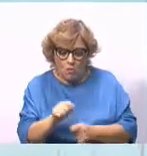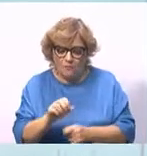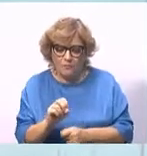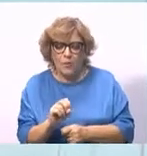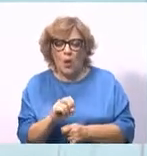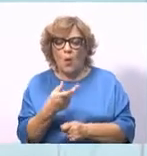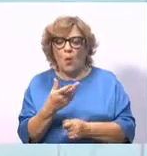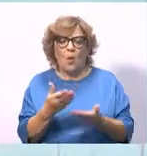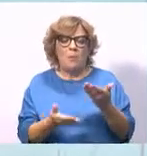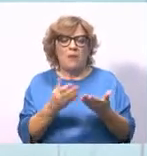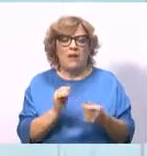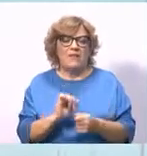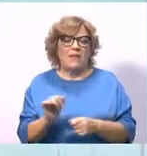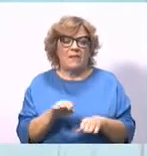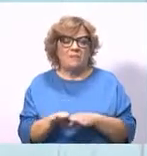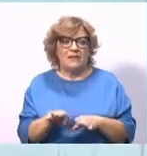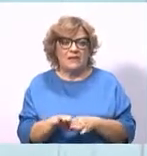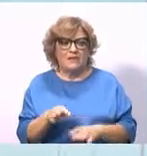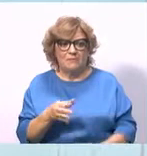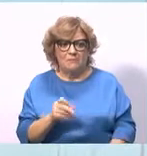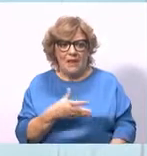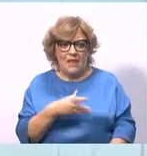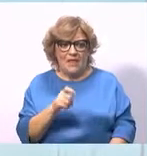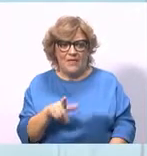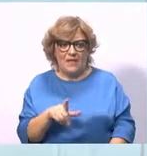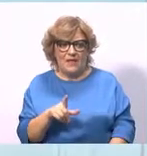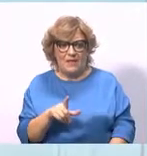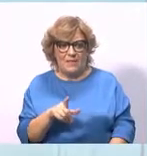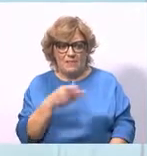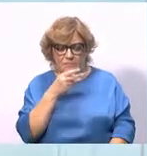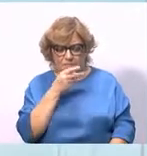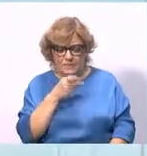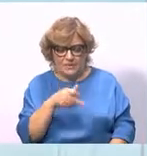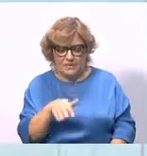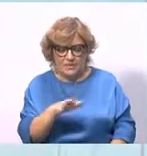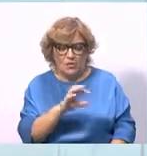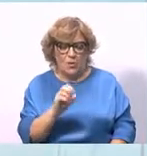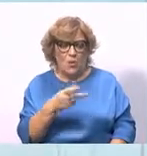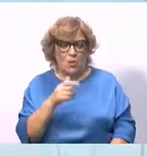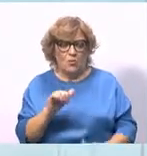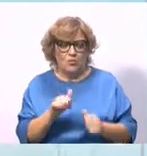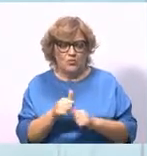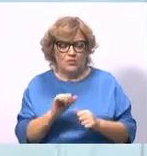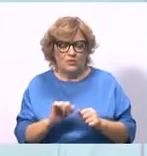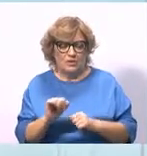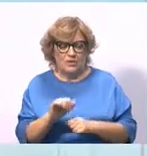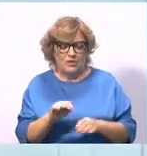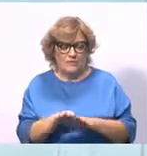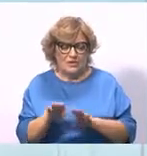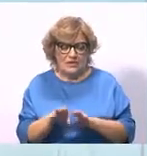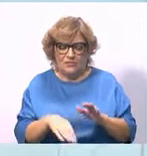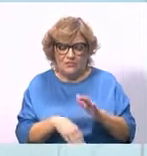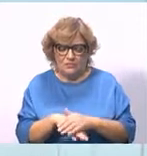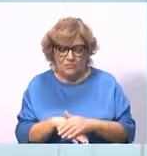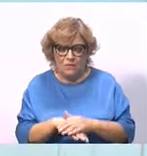relativamente, por exemplo, a um praticante de pádel, por exemplo, claro, em terreno, enfim, ou, por exemplo, um desportista, praticante de futebol